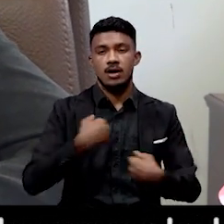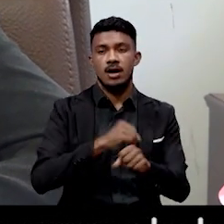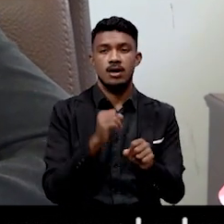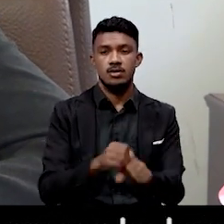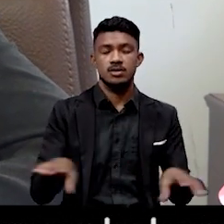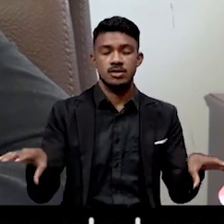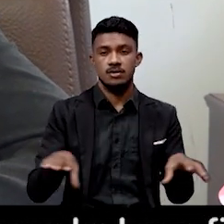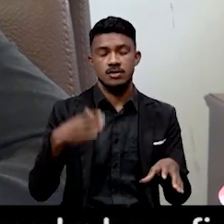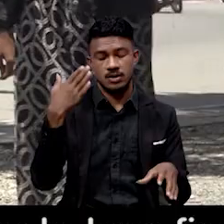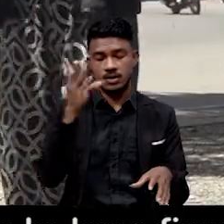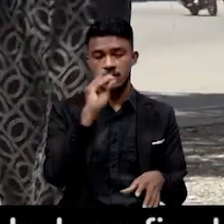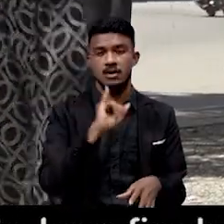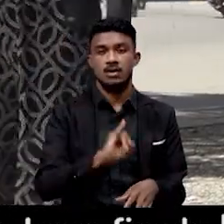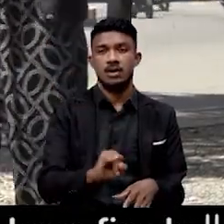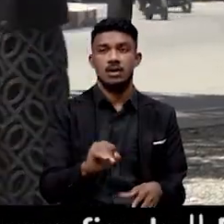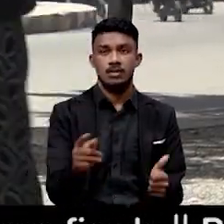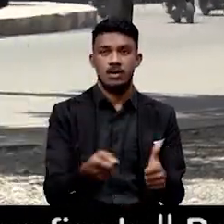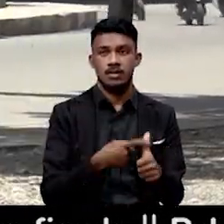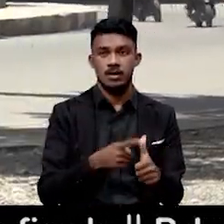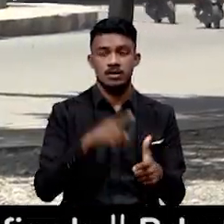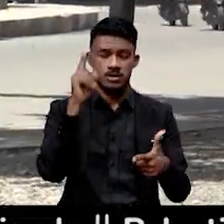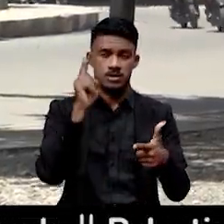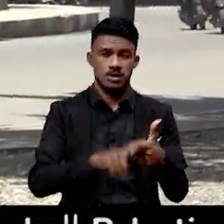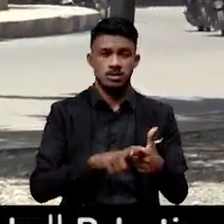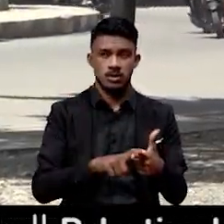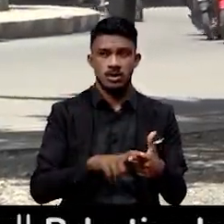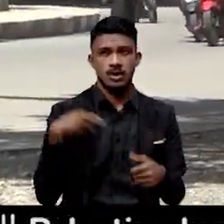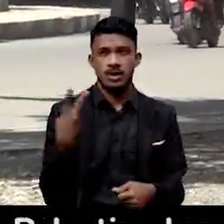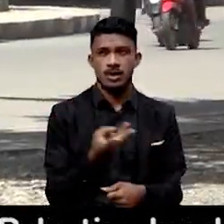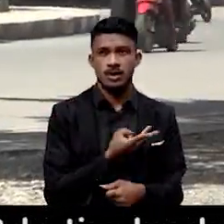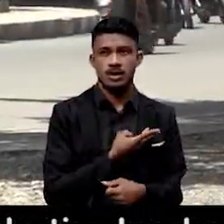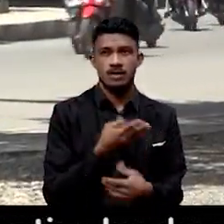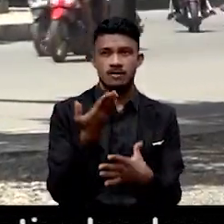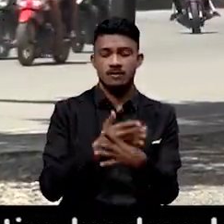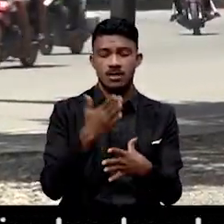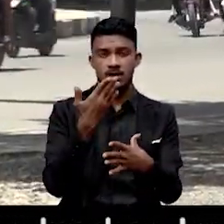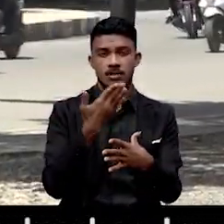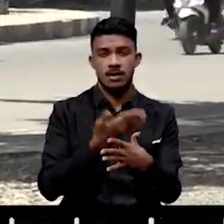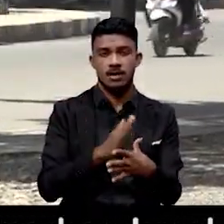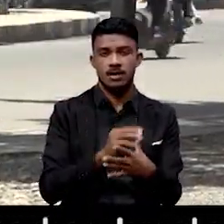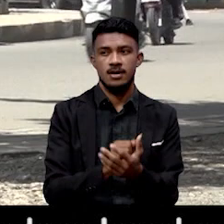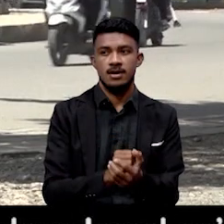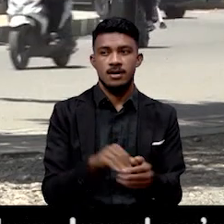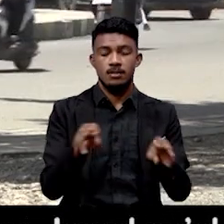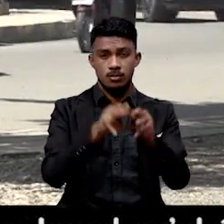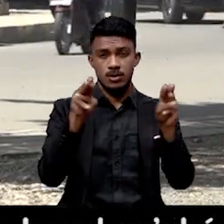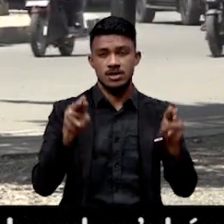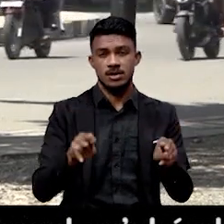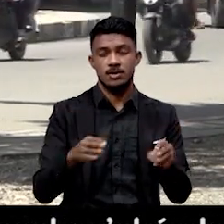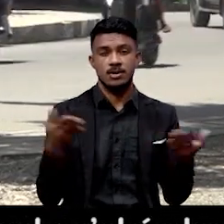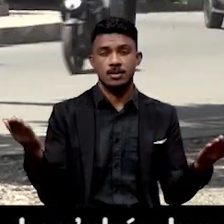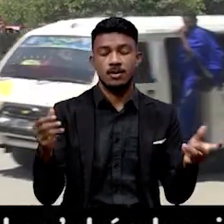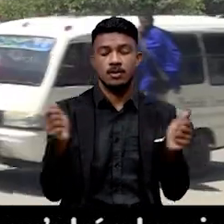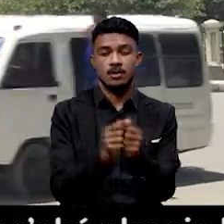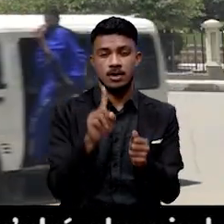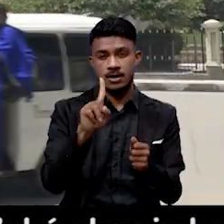hu sida di dili segundo magita foin fahe ba iha munisipi